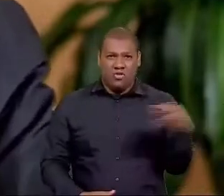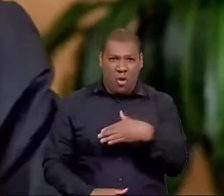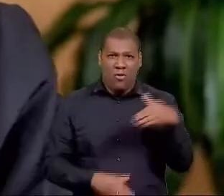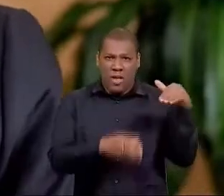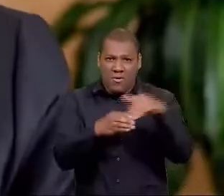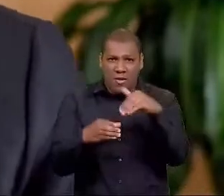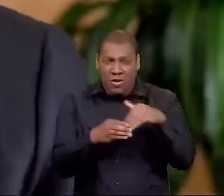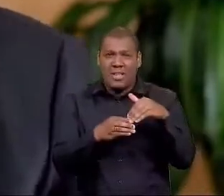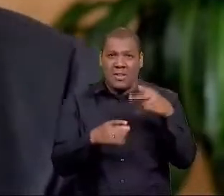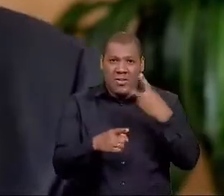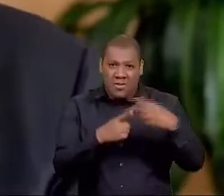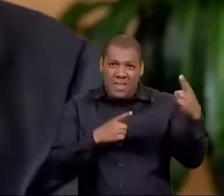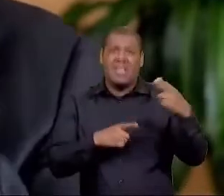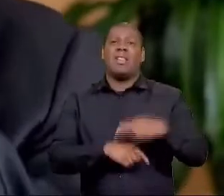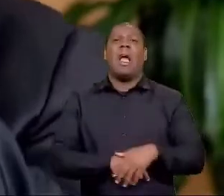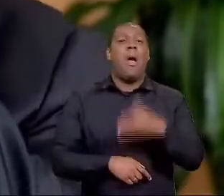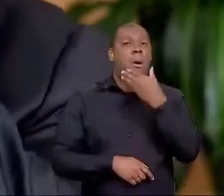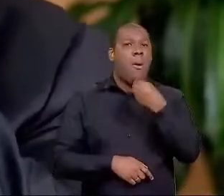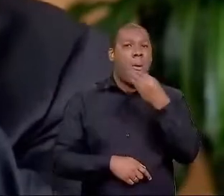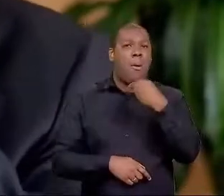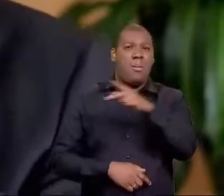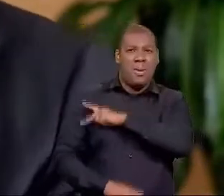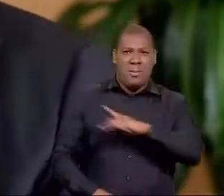e eu fui no Congresso de Piracicaba.